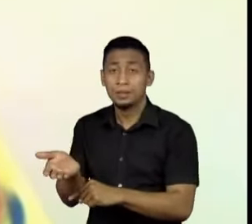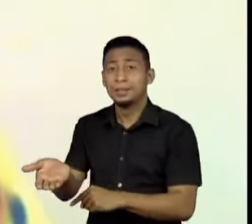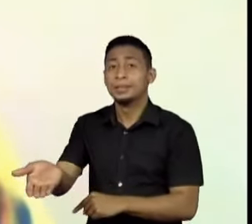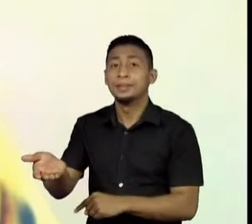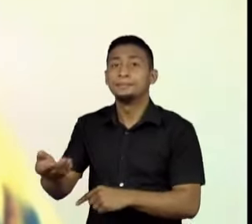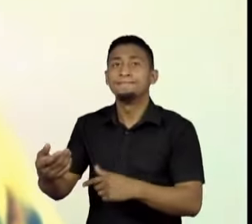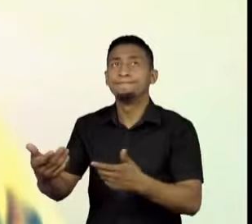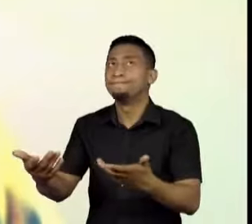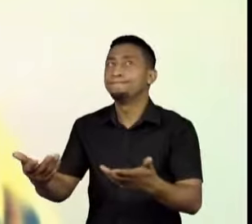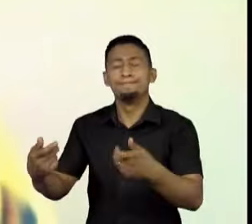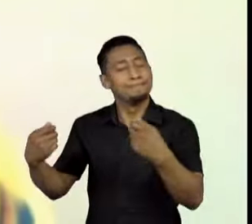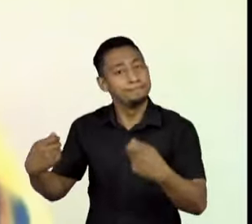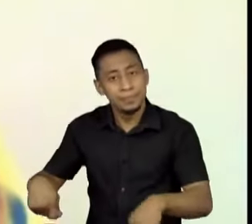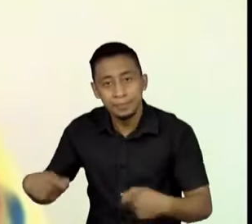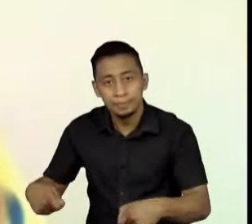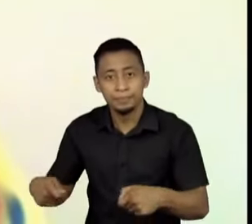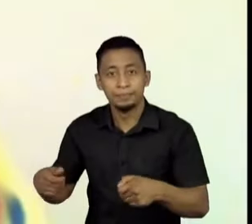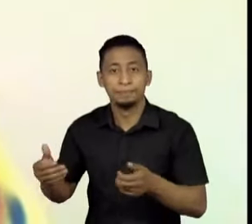uma política